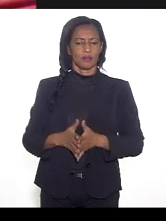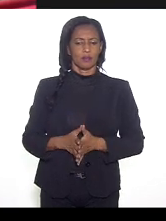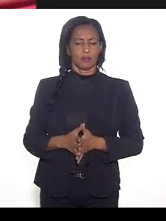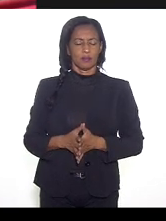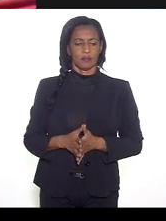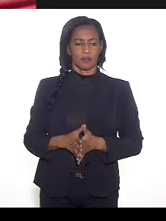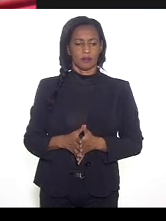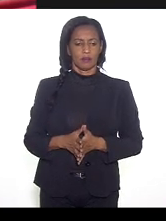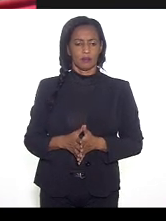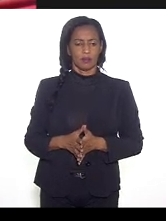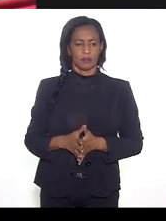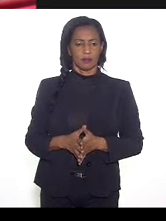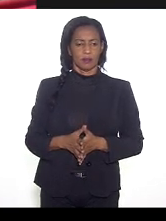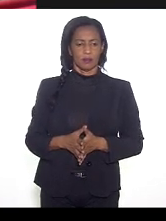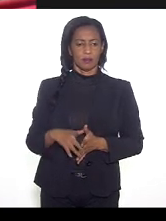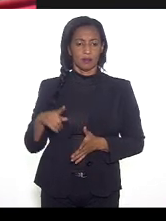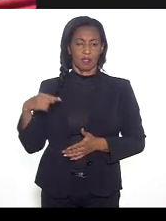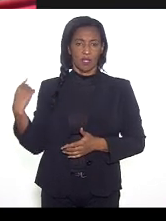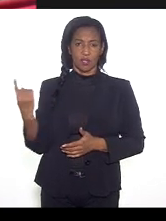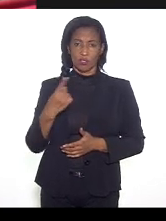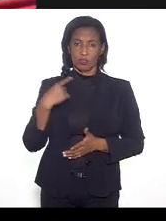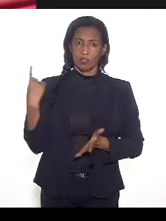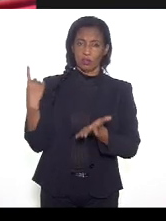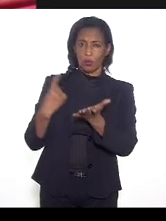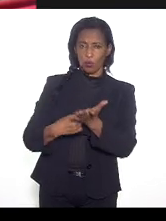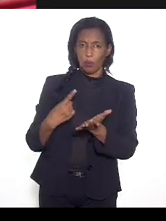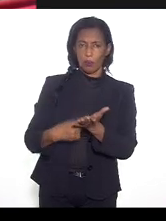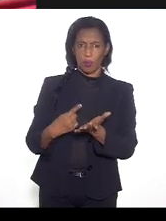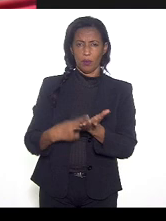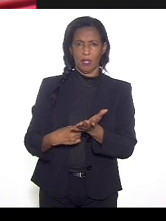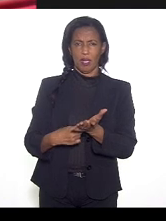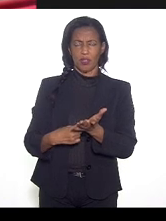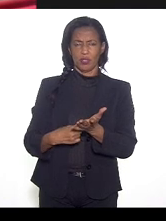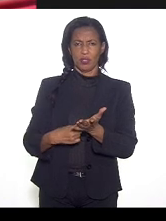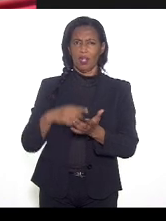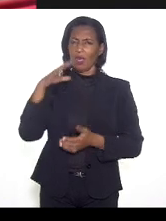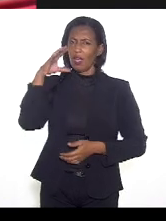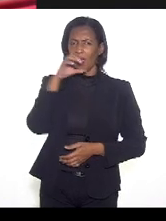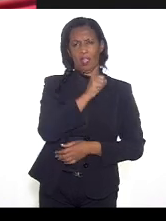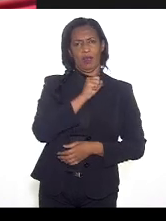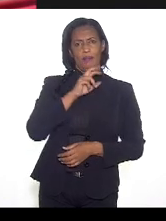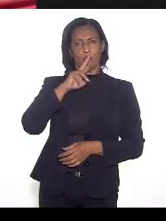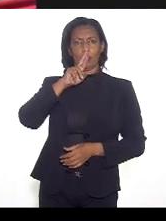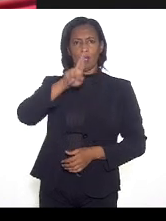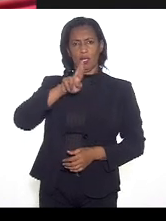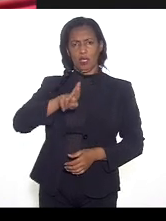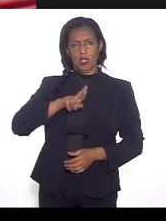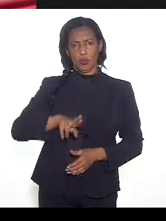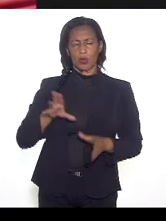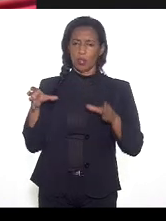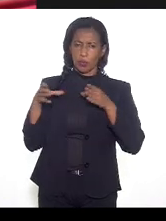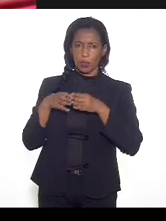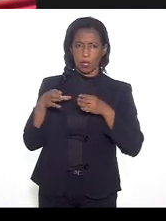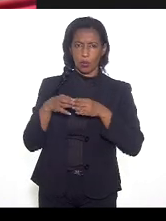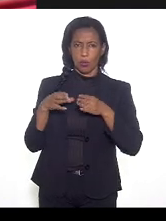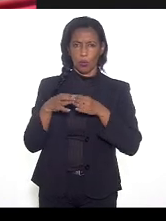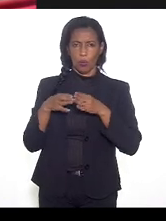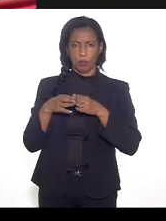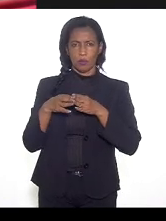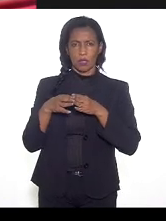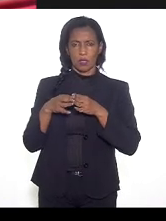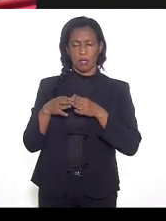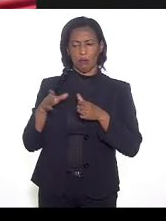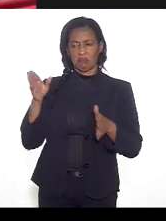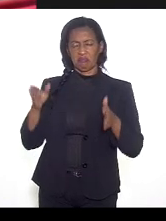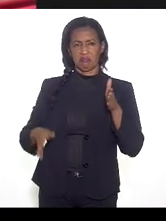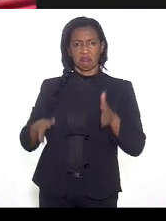a gente se compromete a responder até mais rápido do que esse prazo que a comissão estipulou para